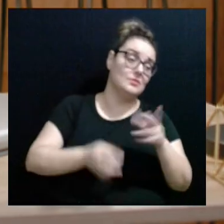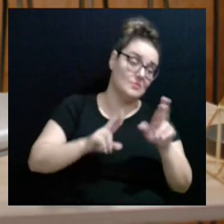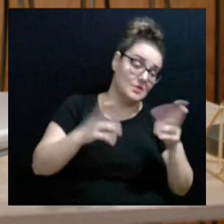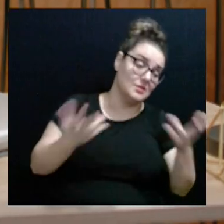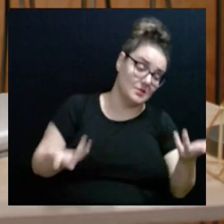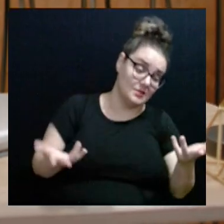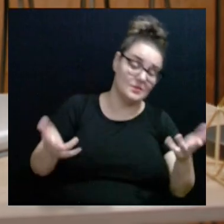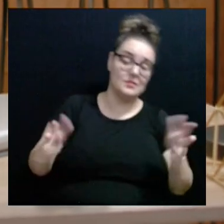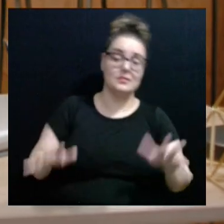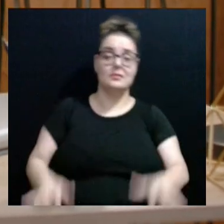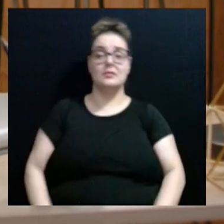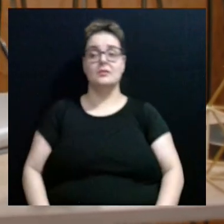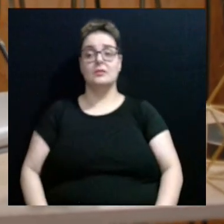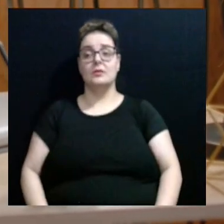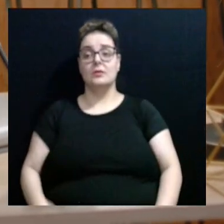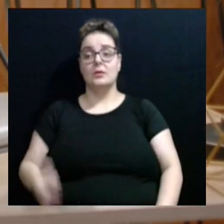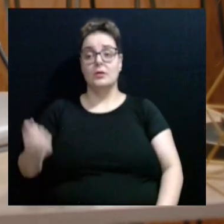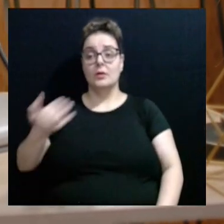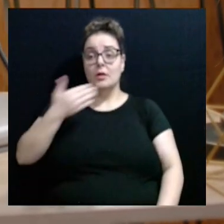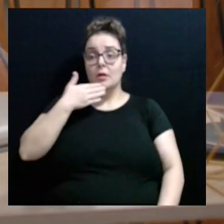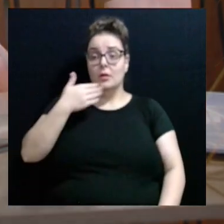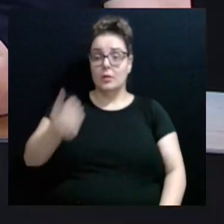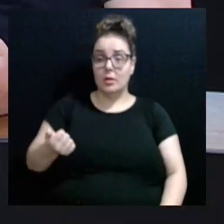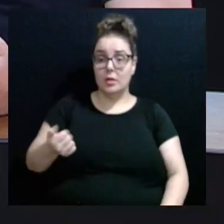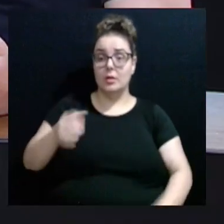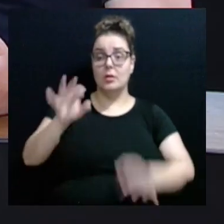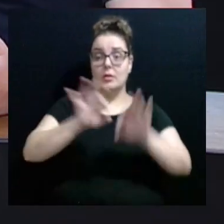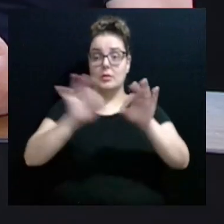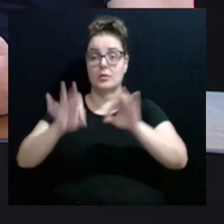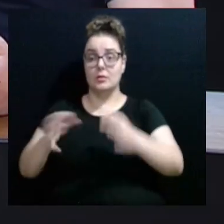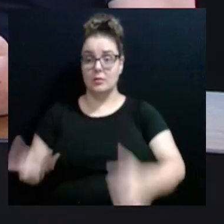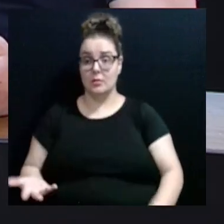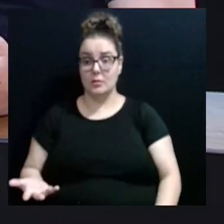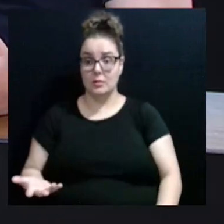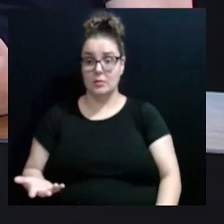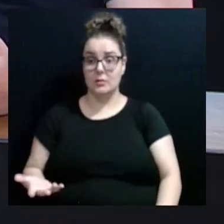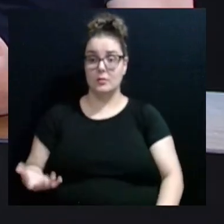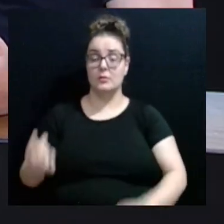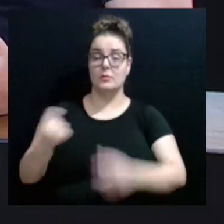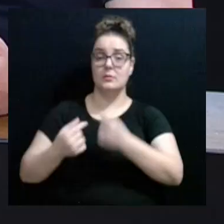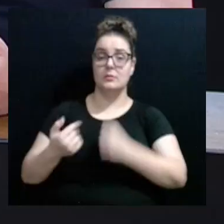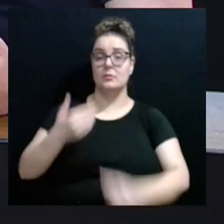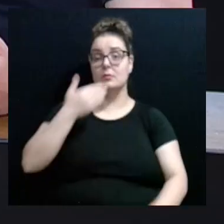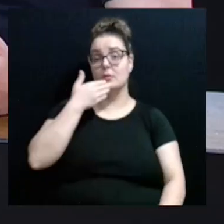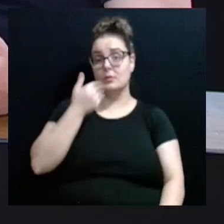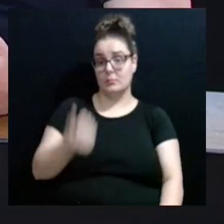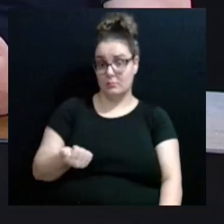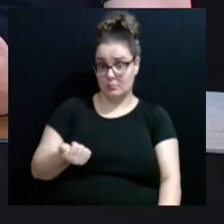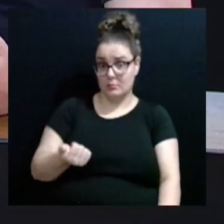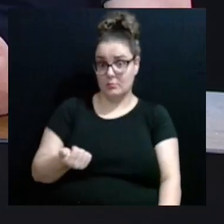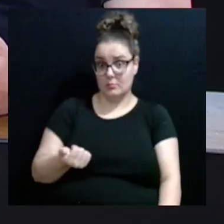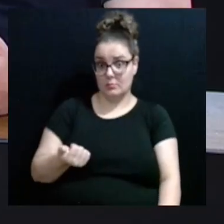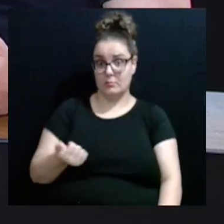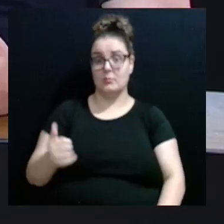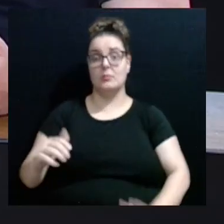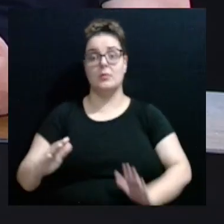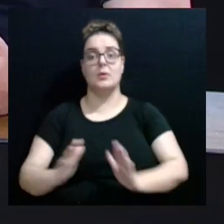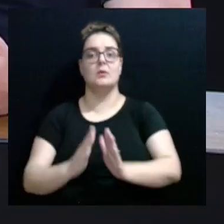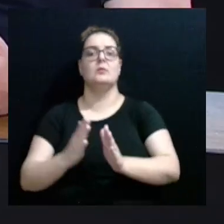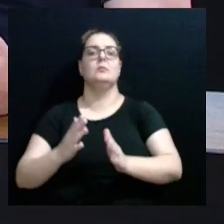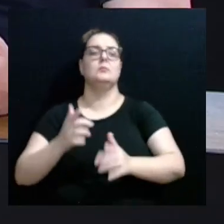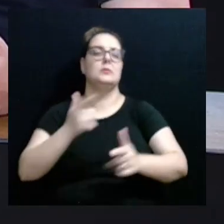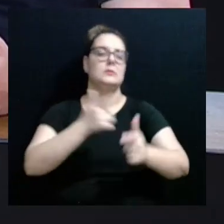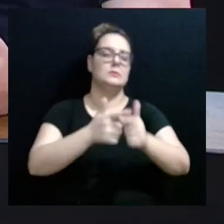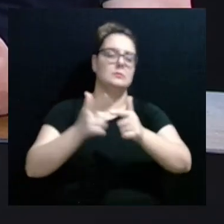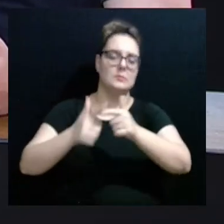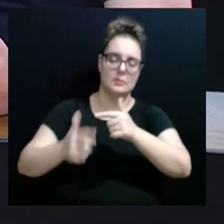quanto melhor for o seu planejamento financeiro, melhor para você, diante dessa turbulência, passar,